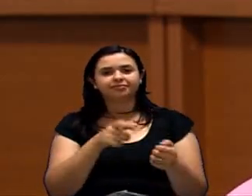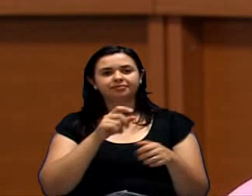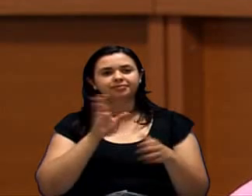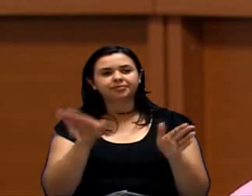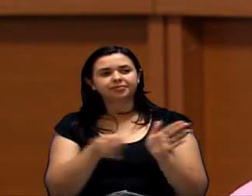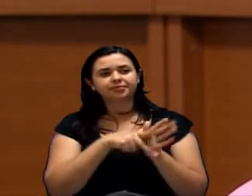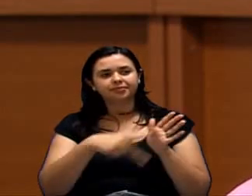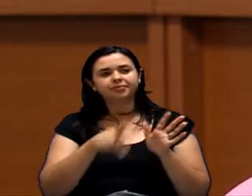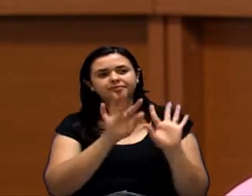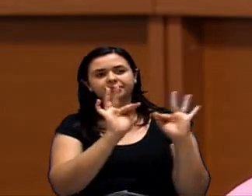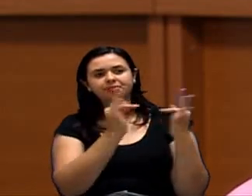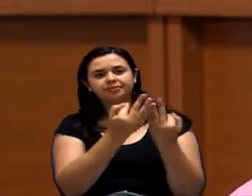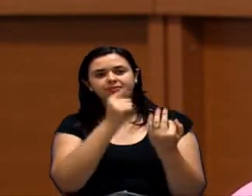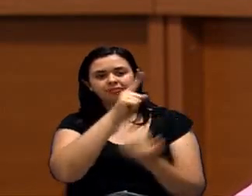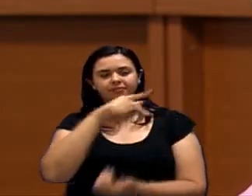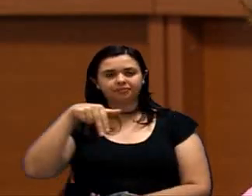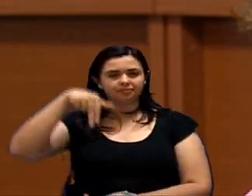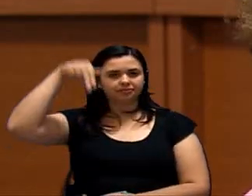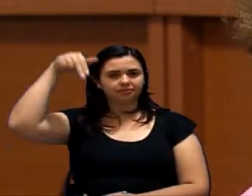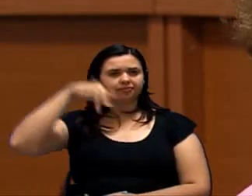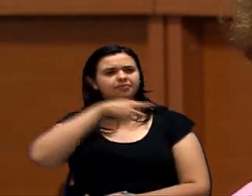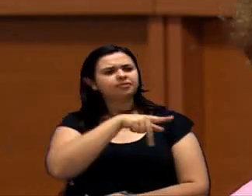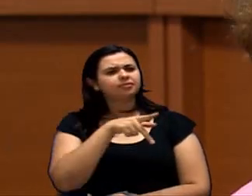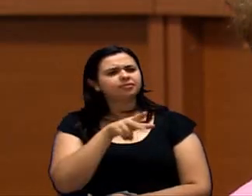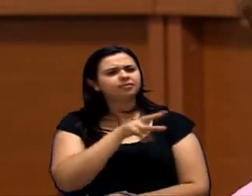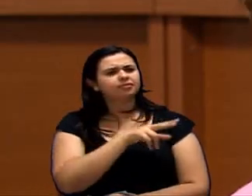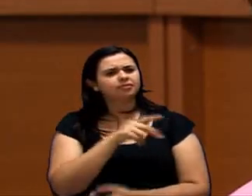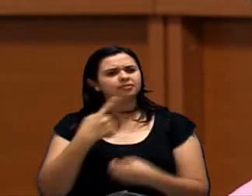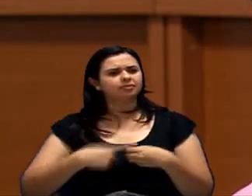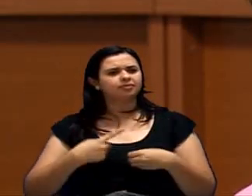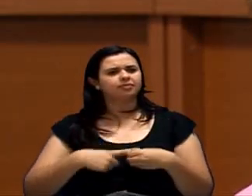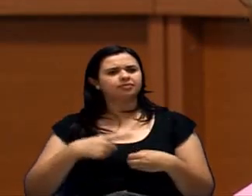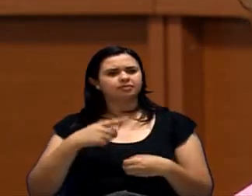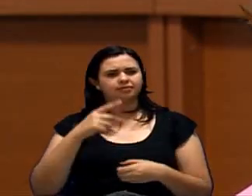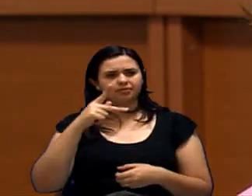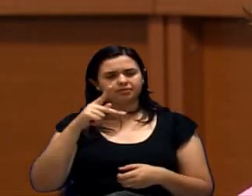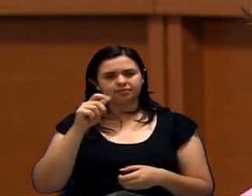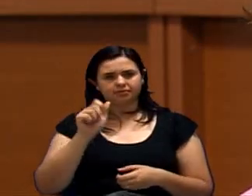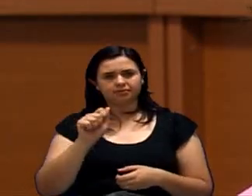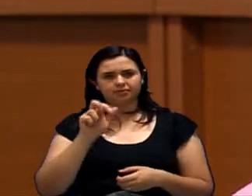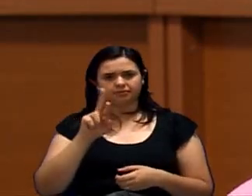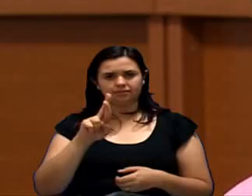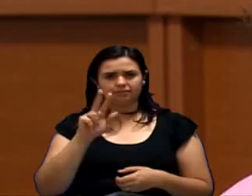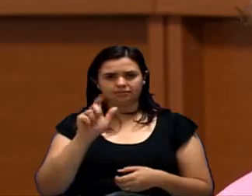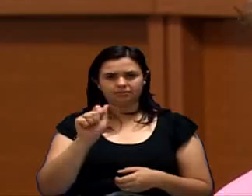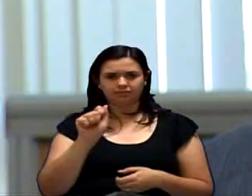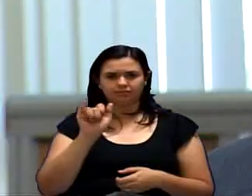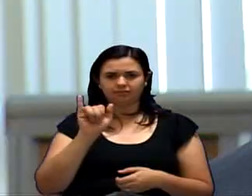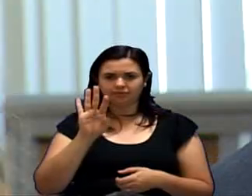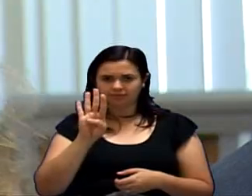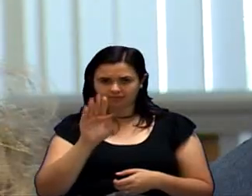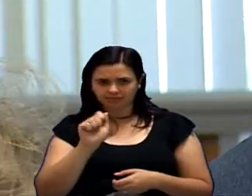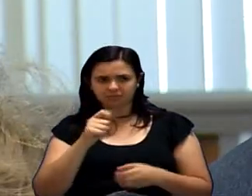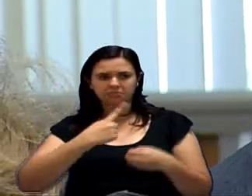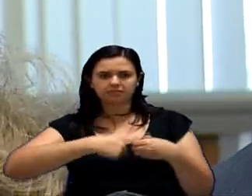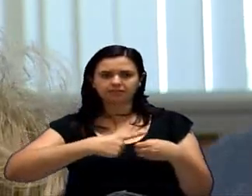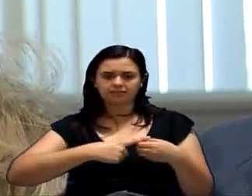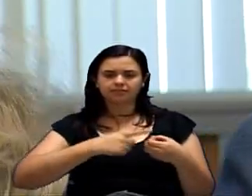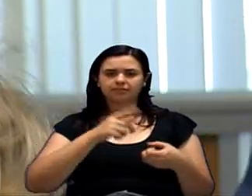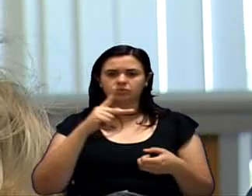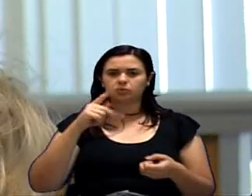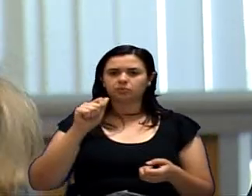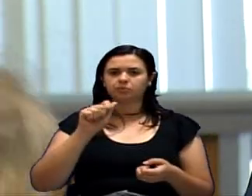Compartilhamos isso. E eu sei que você vem da Paraíba, né? Qual que é a cidade mesmo, Mari? Patos. Sou de Patos. Patos, Paraíba. Então, vamos ler aqui esse voto de